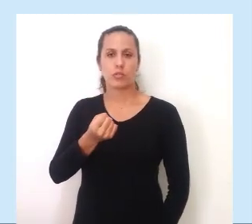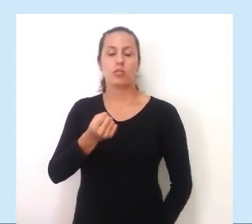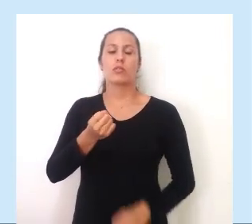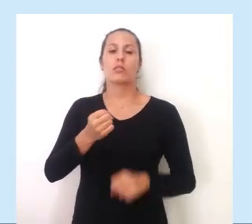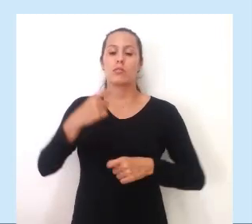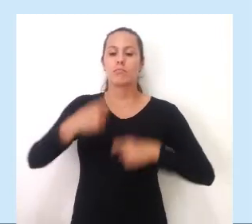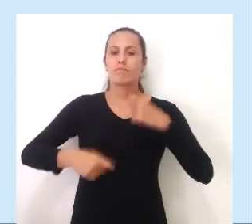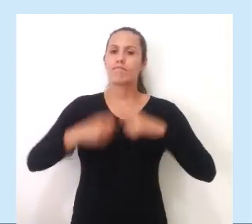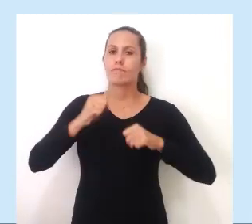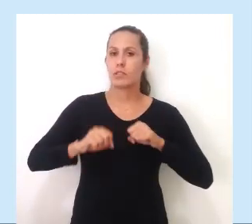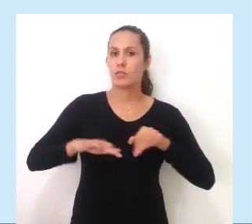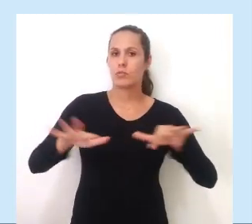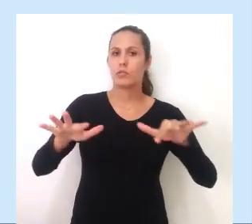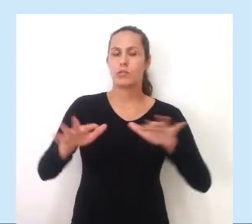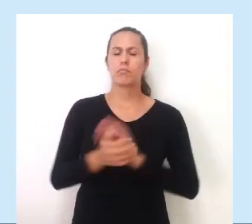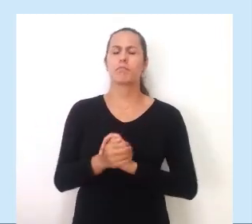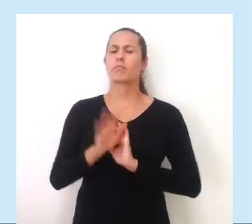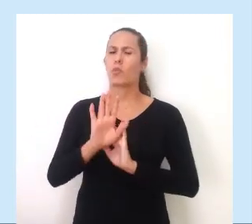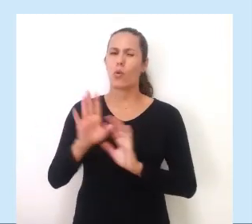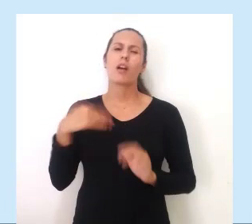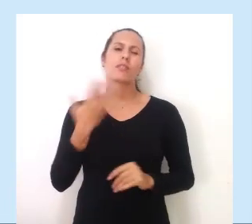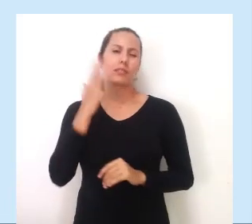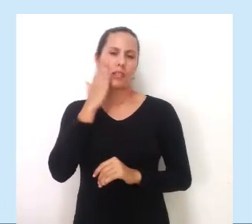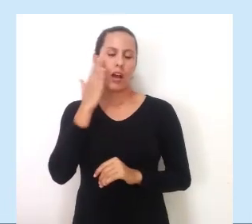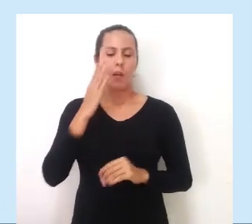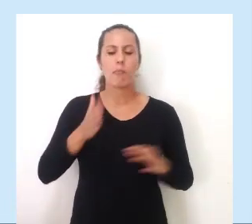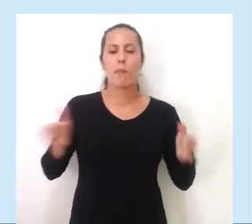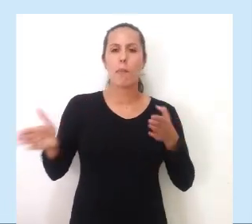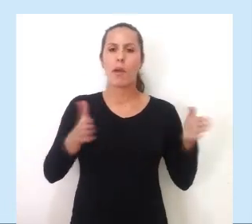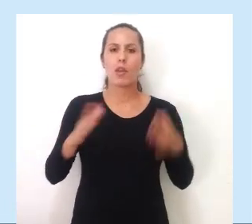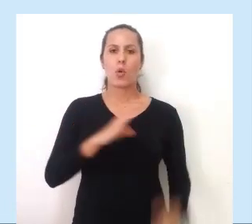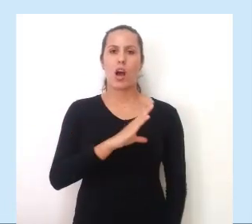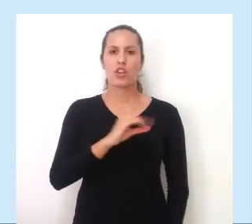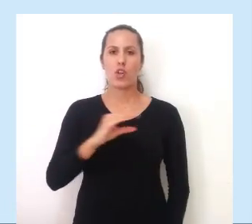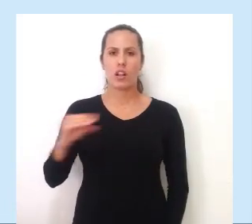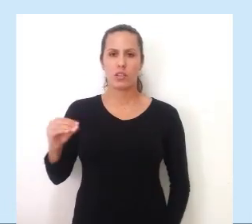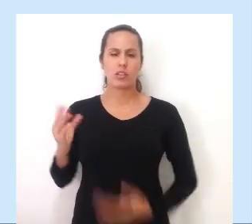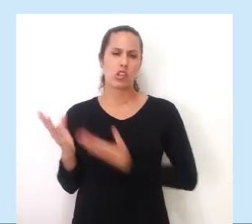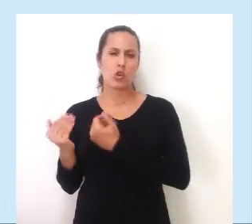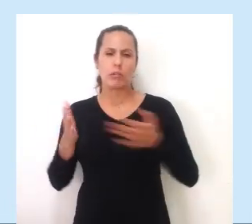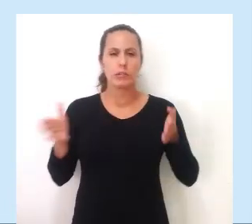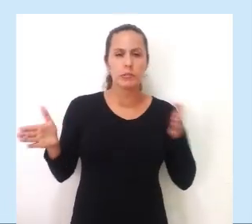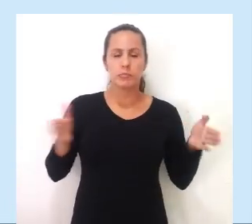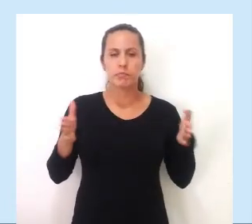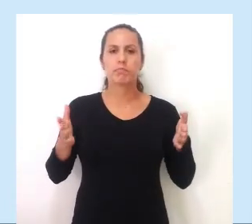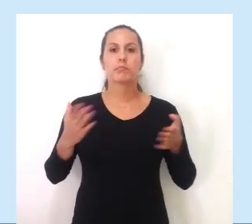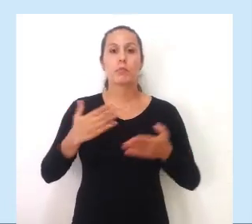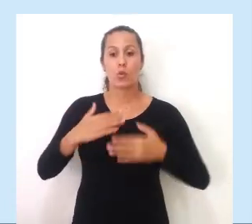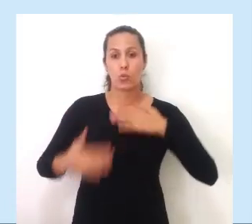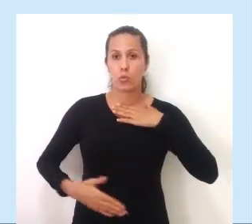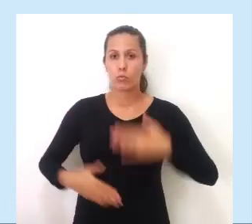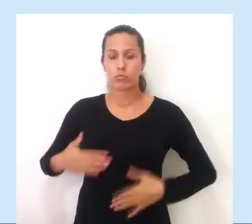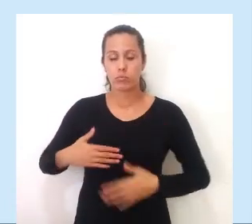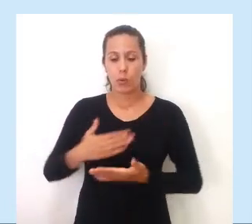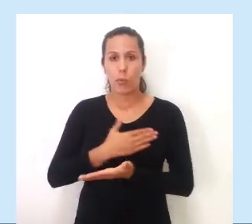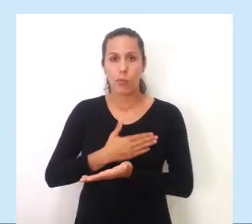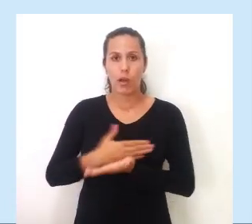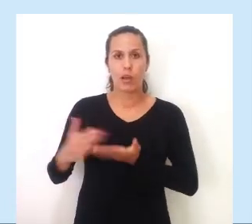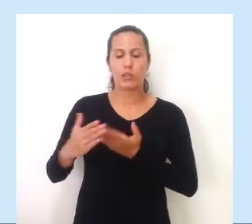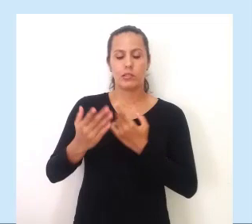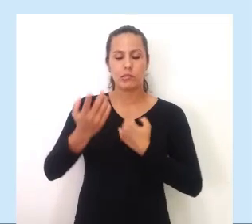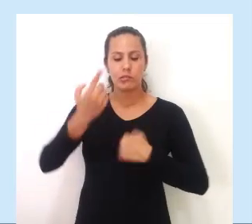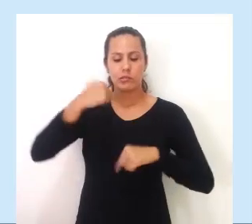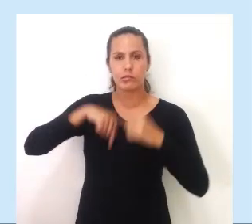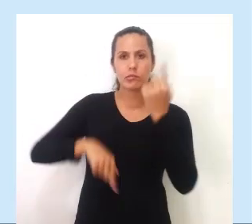ISTs. A gente sabe que começa a adolescência e começando a adolescência vem vários e vários